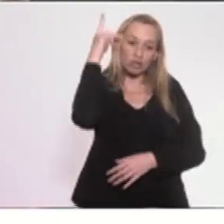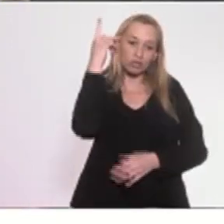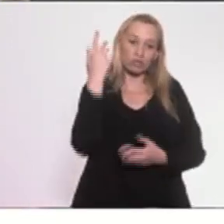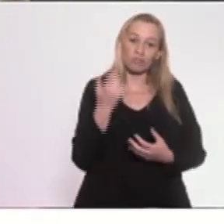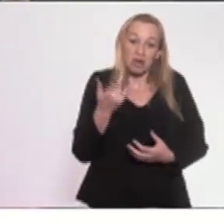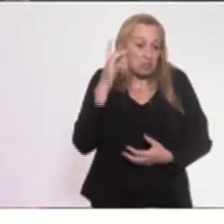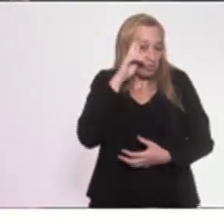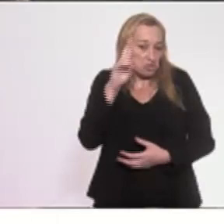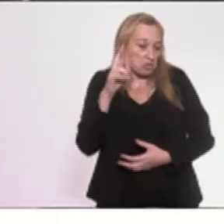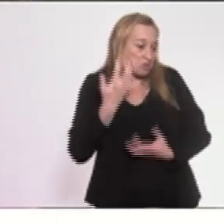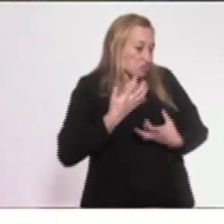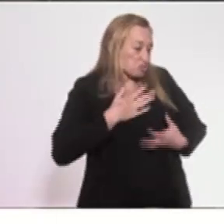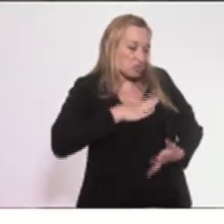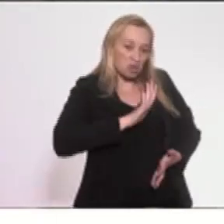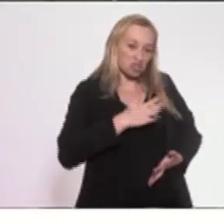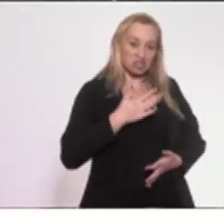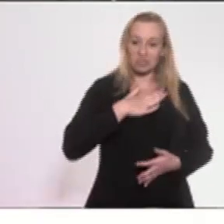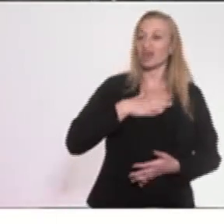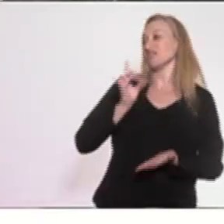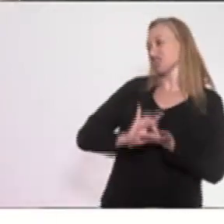mesmo, não.